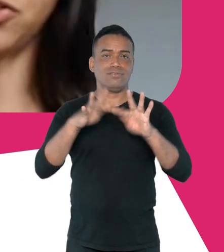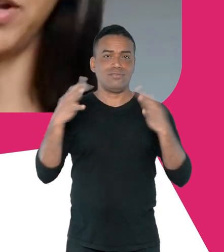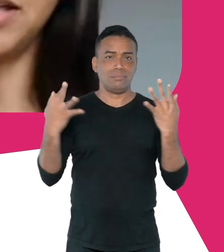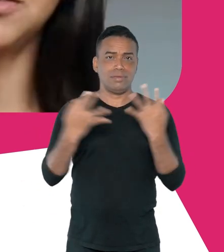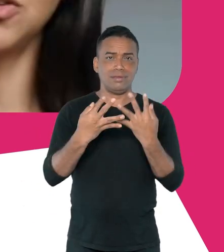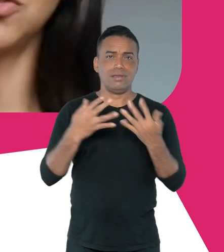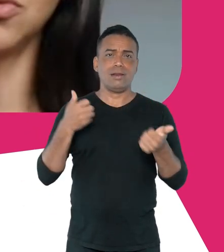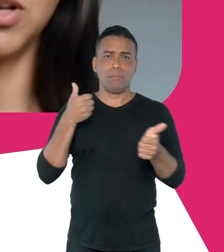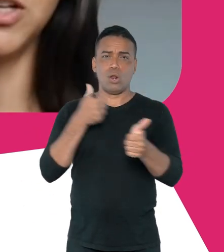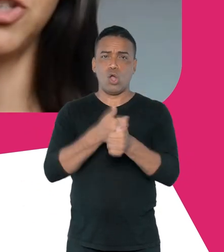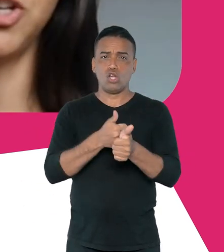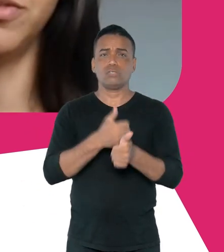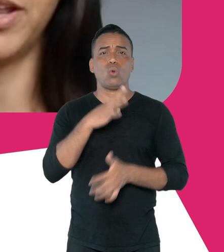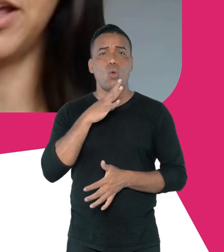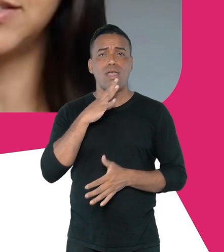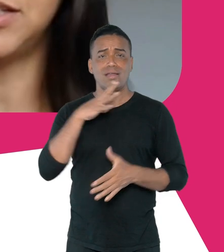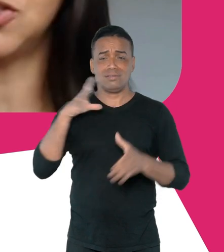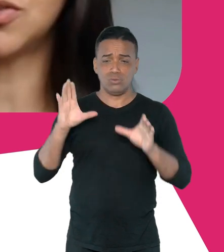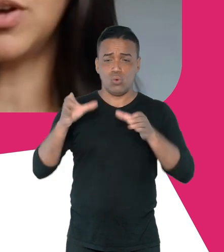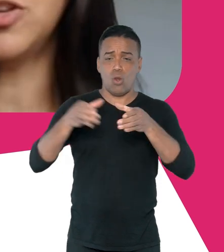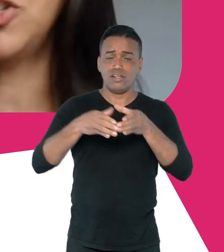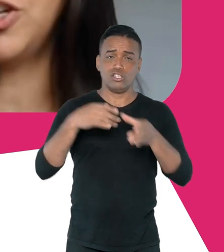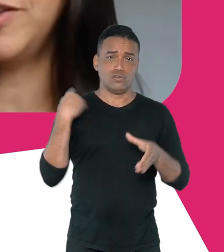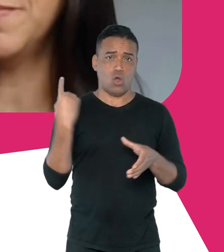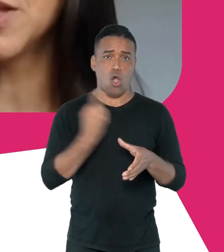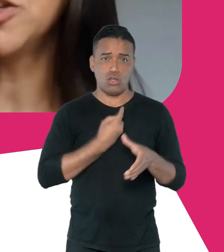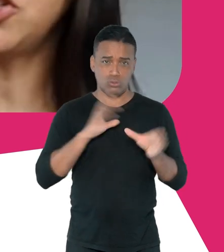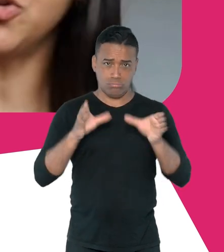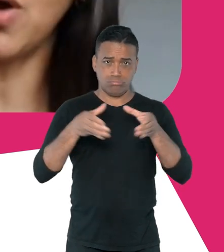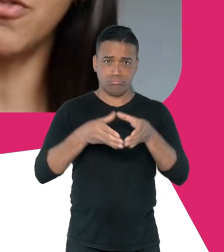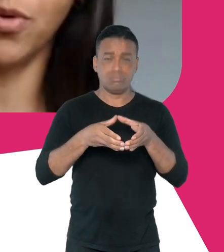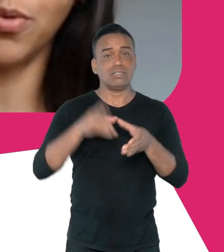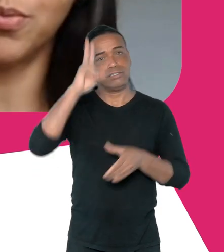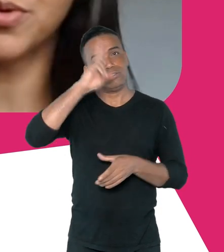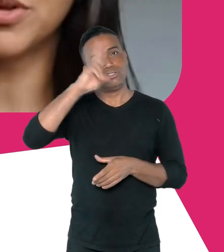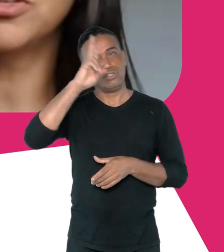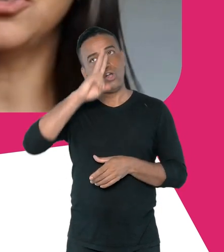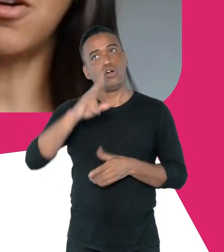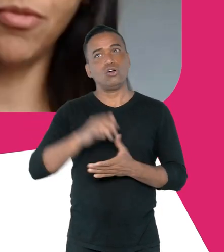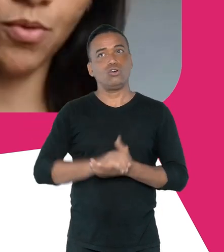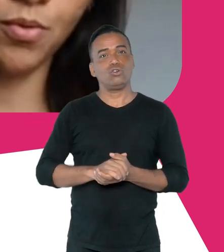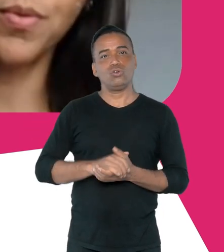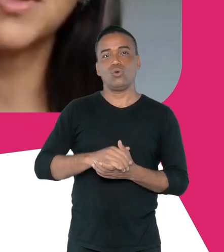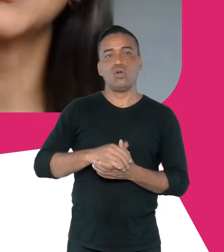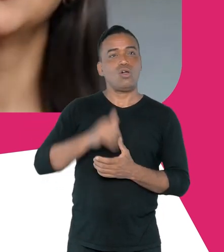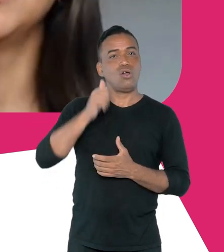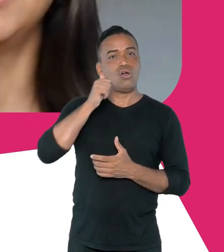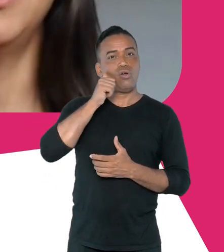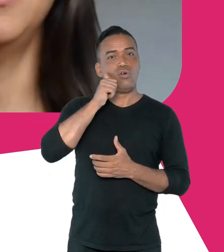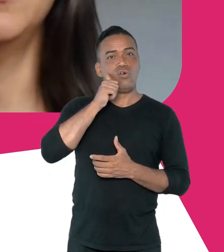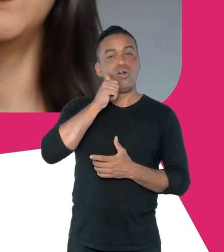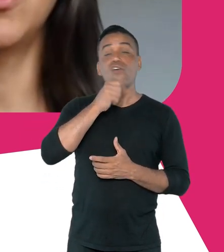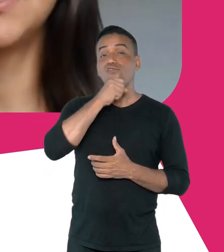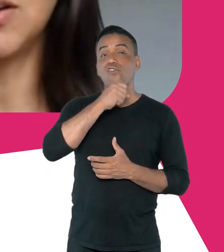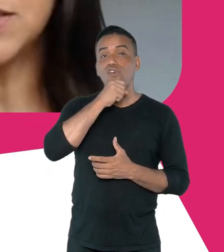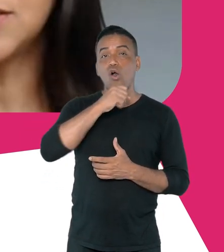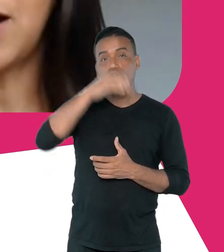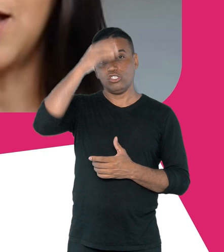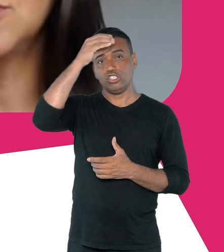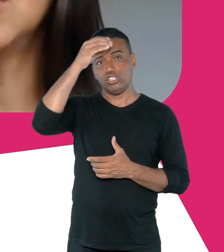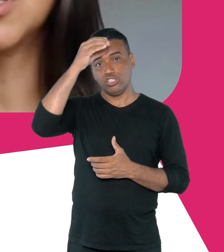pessoas que a gente conhece hoje no coletivo, né? Assim, história de tio-avô, de avô, que